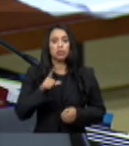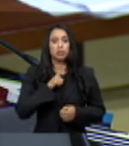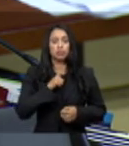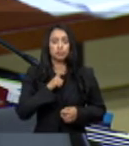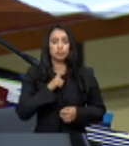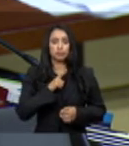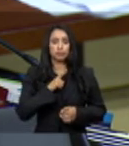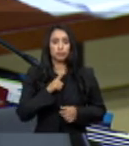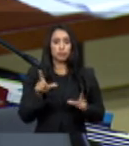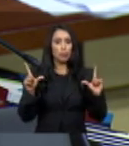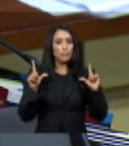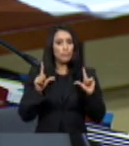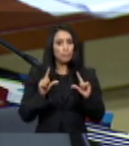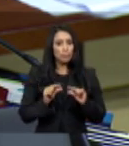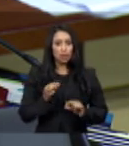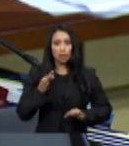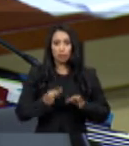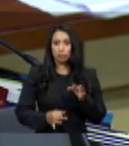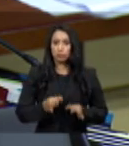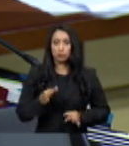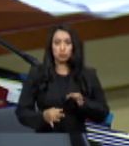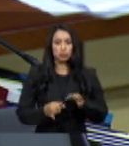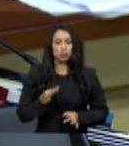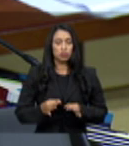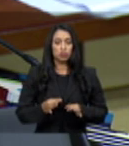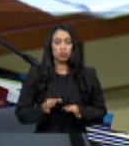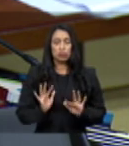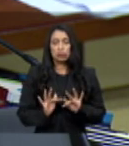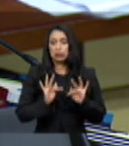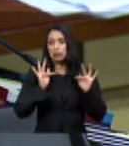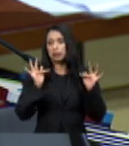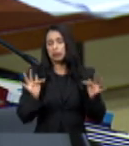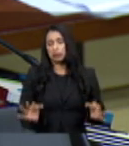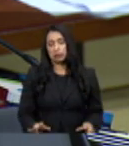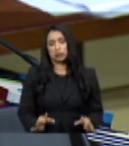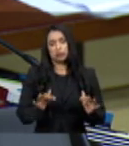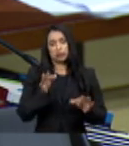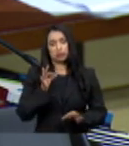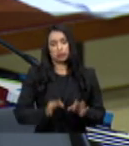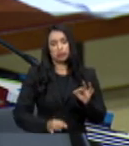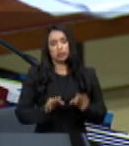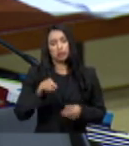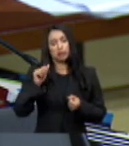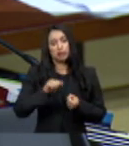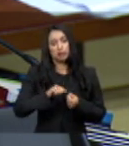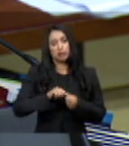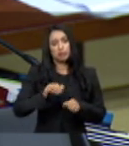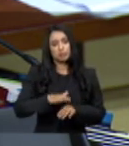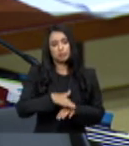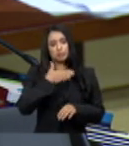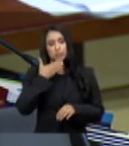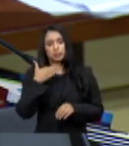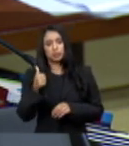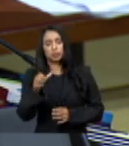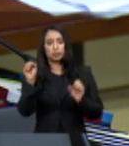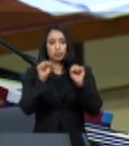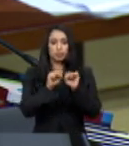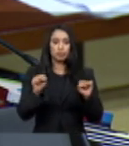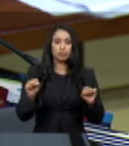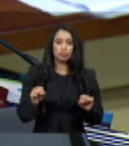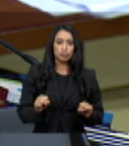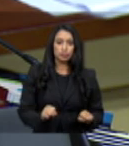em que a mínima judicialização a menor judicialização possível fará melhor para o sistema